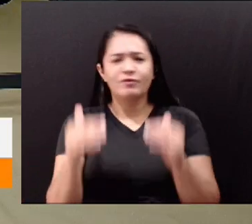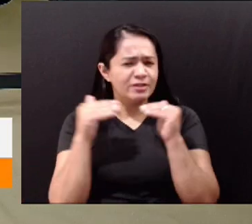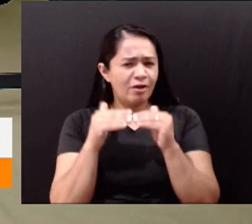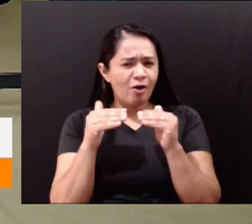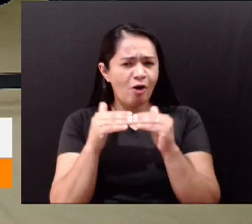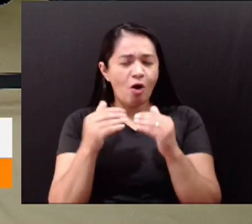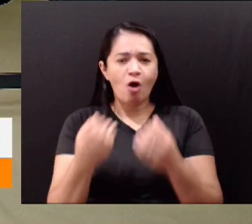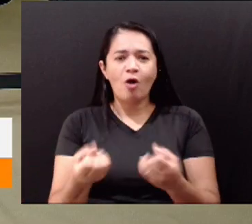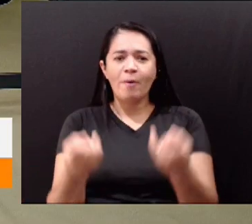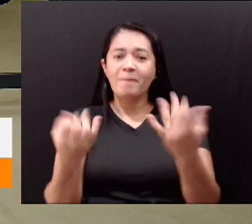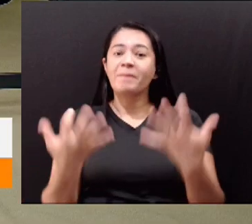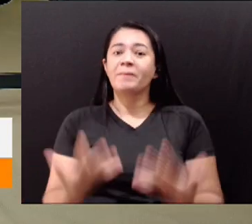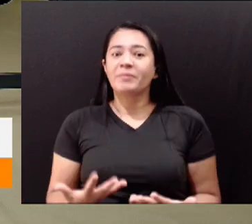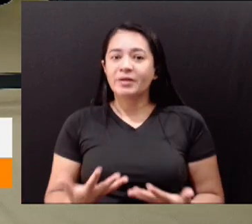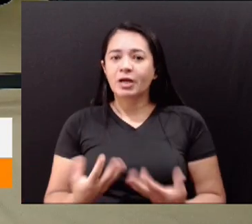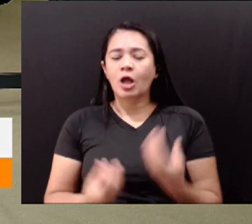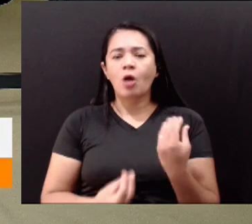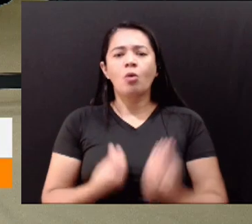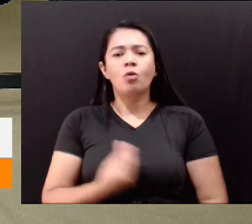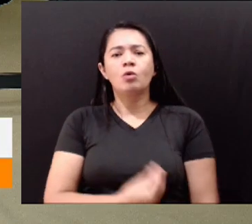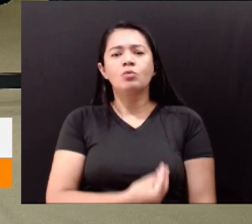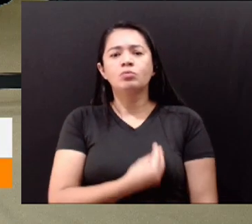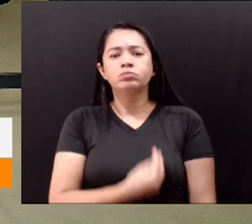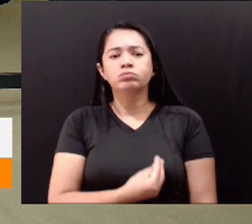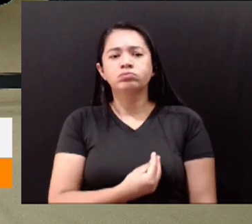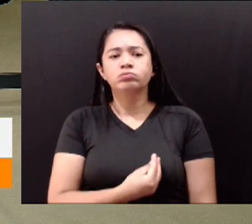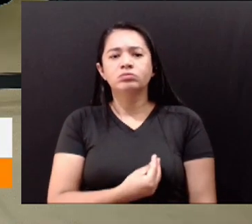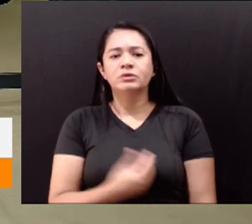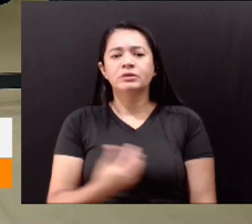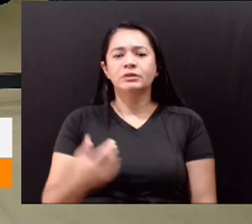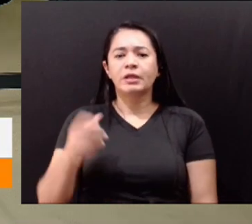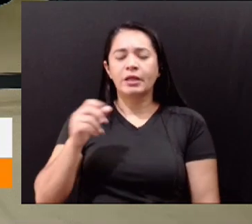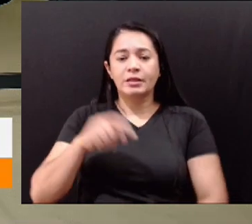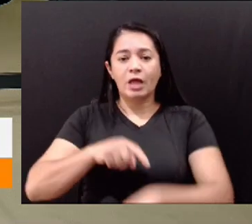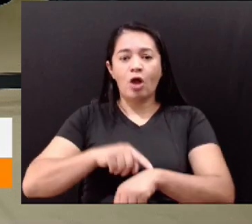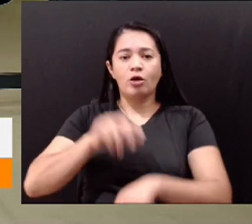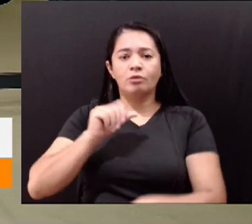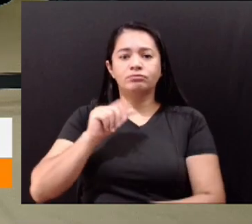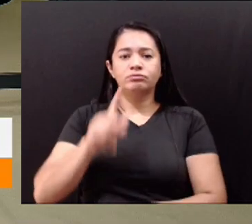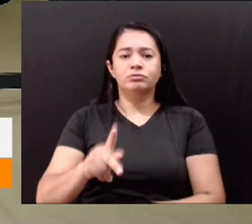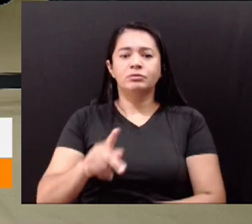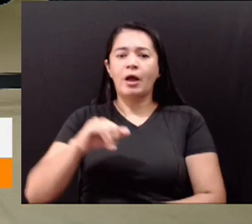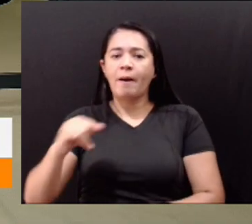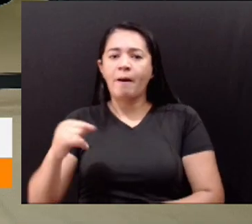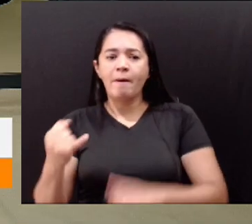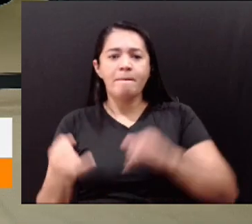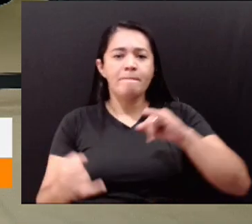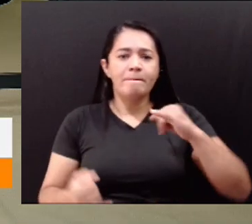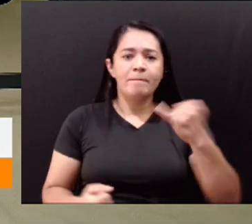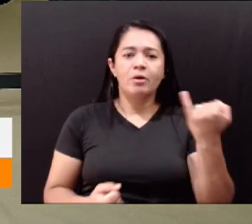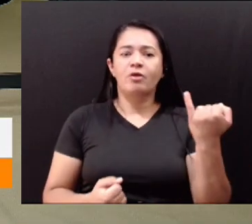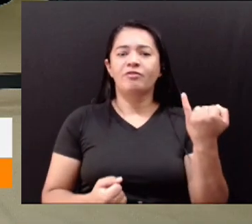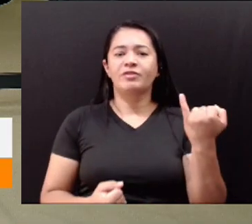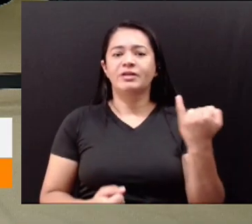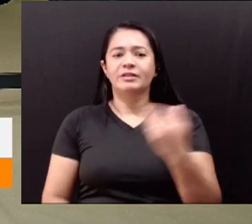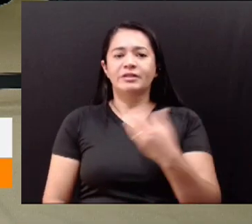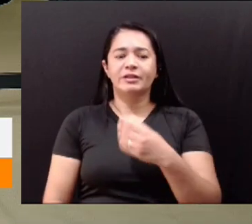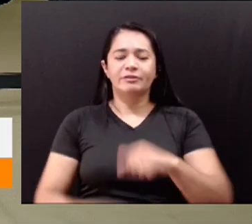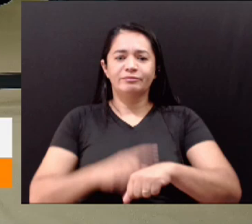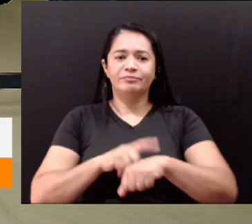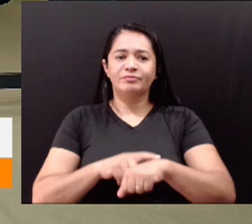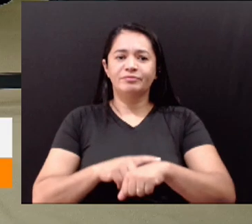é viver depois da aposentadoria, aproveitando os melhores momentos. Eu não sei, tem um macarrão atrás de você